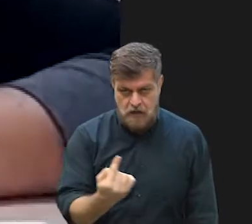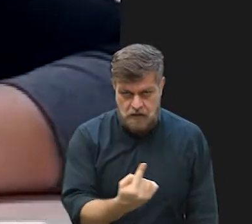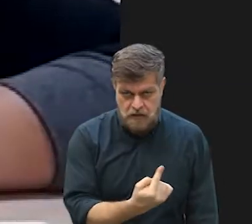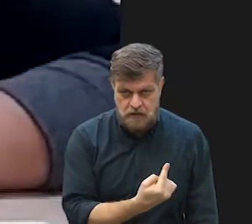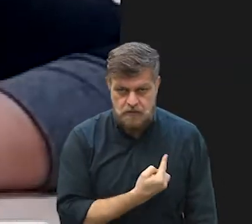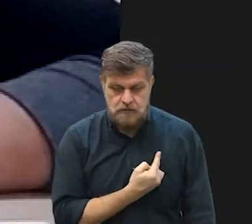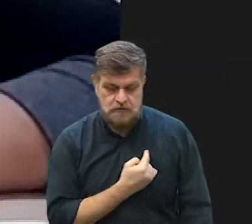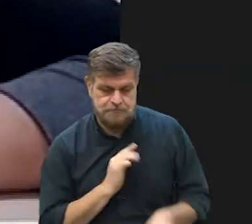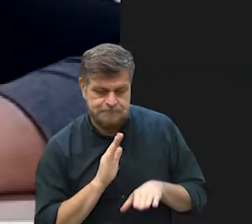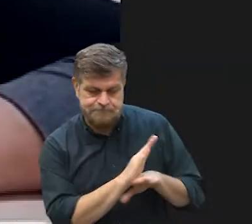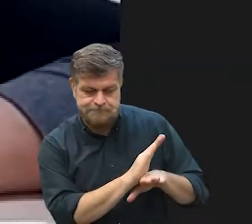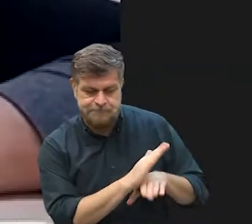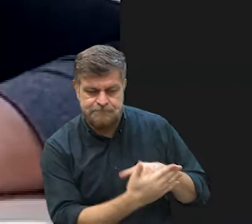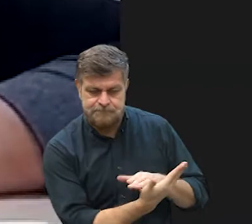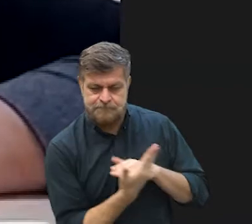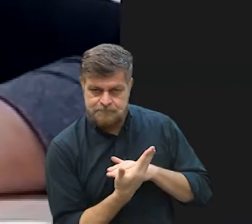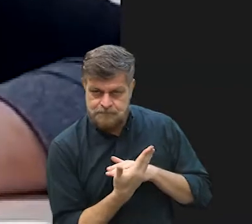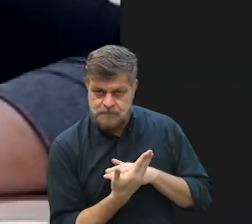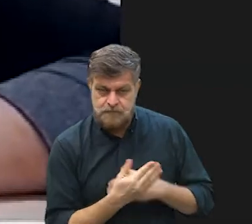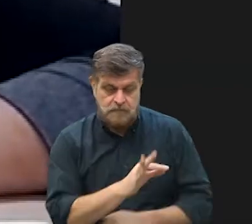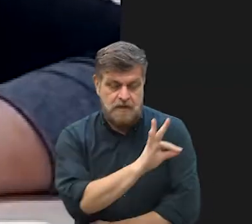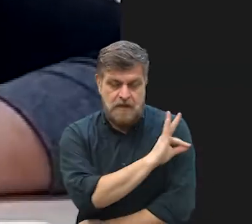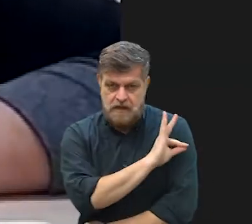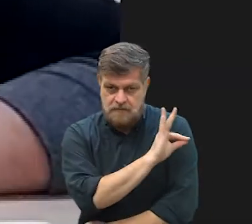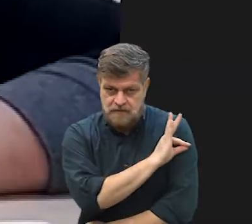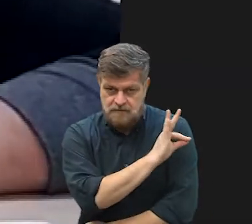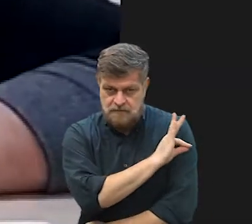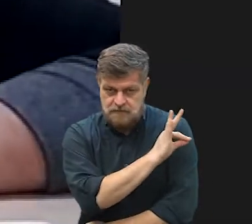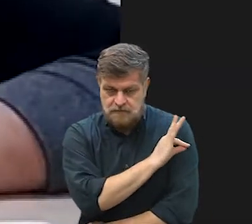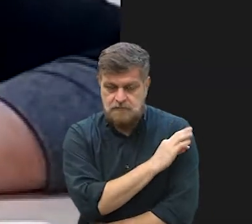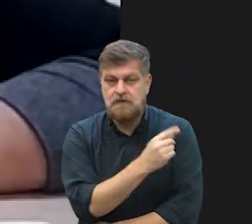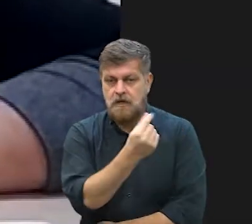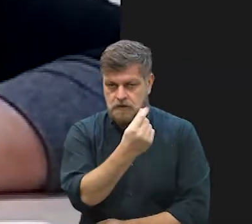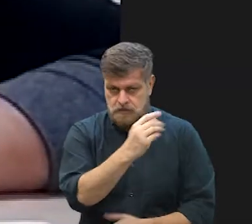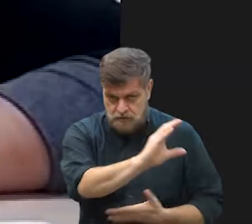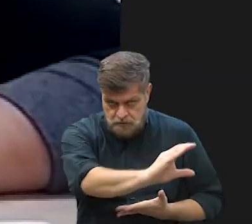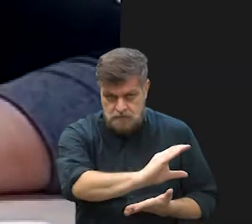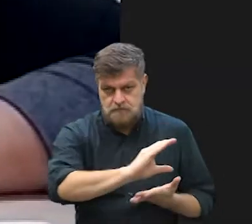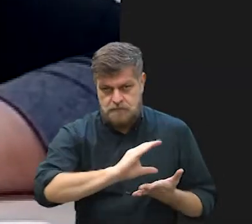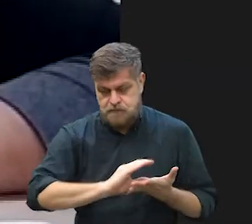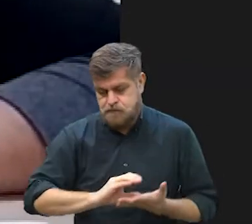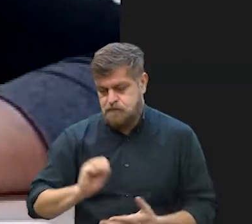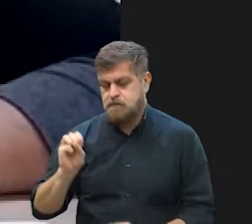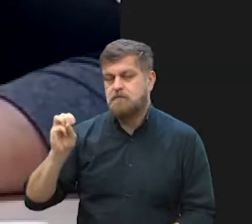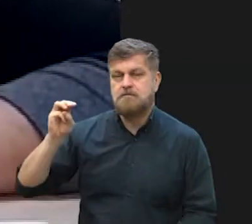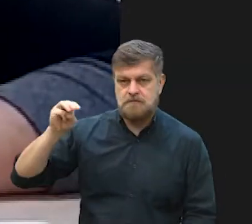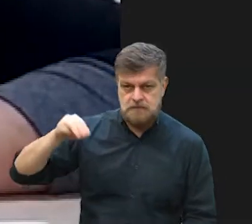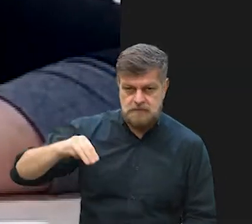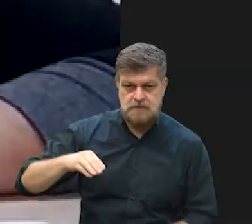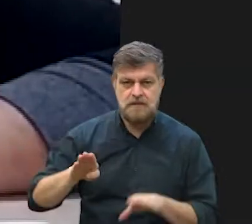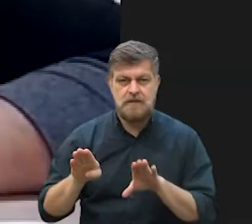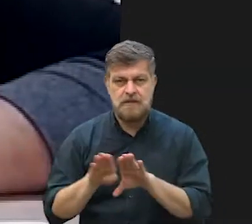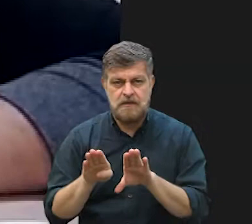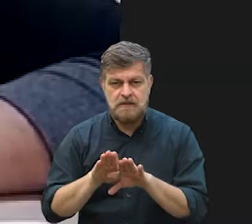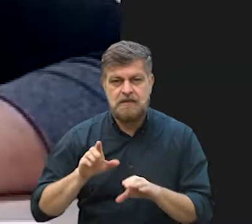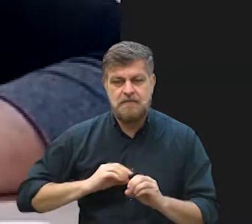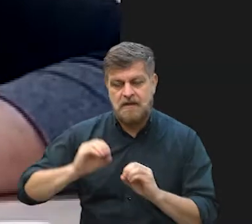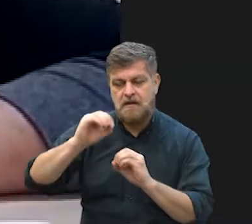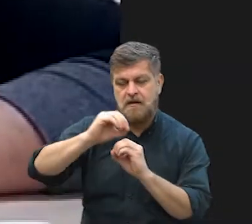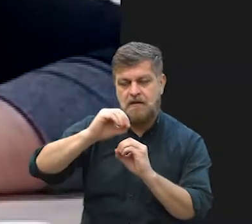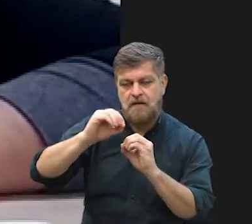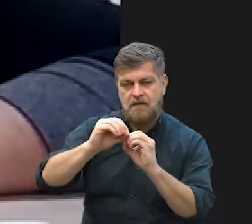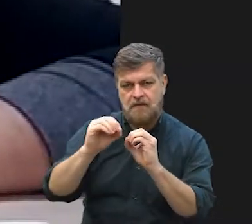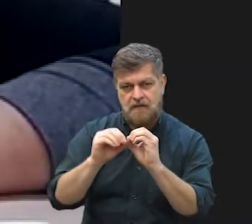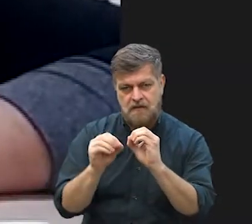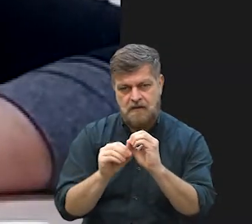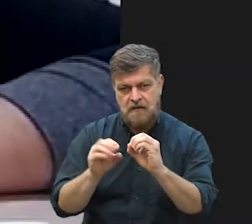né, colaboradoras da Prefeitura de Campinas, eles nos ajudam sim com uma verba. Nós também temos parceria com a FEAC,